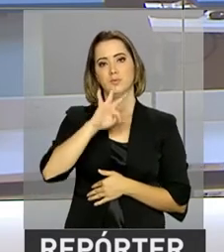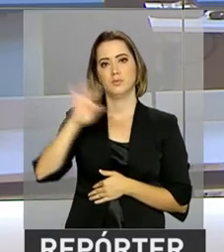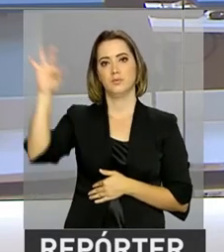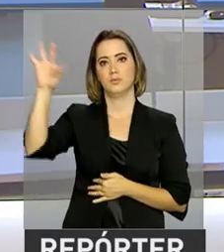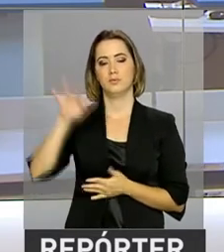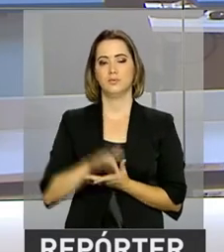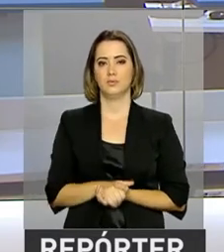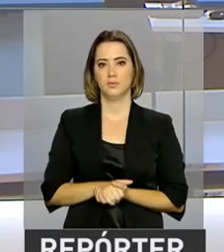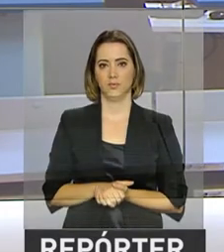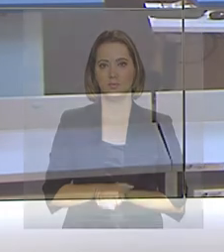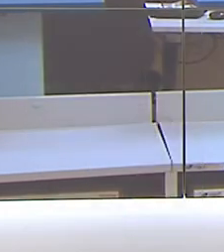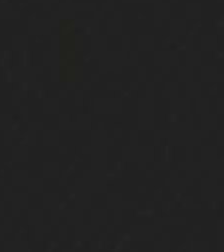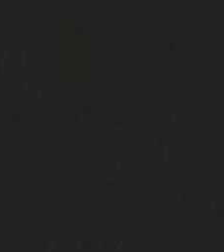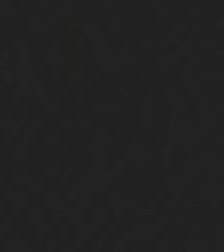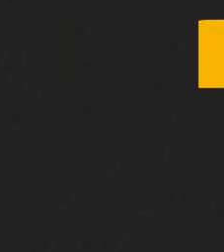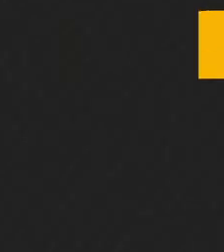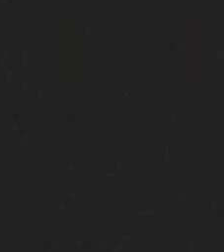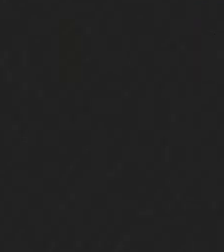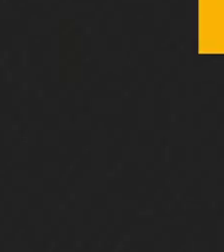federal